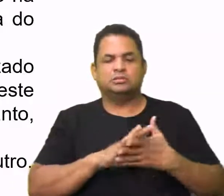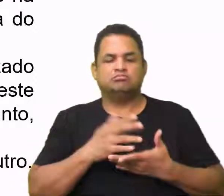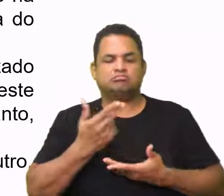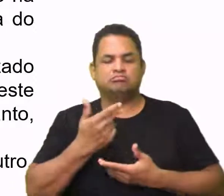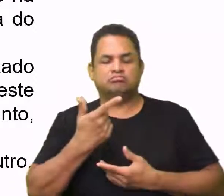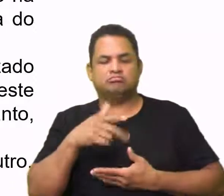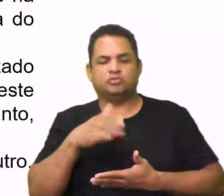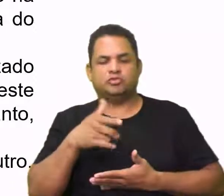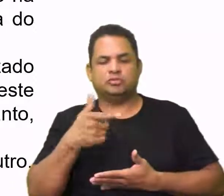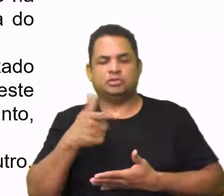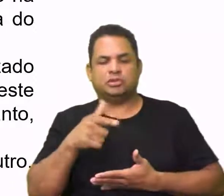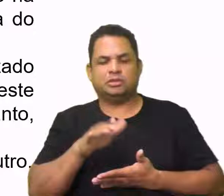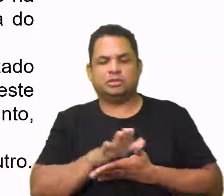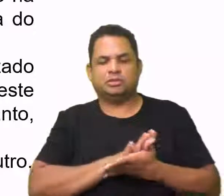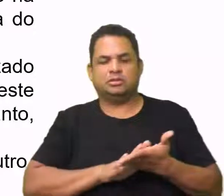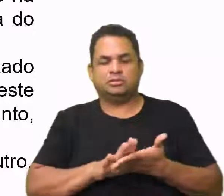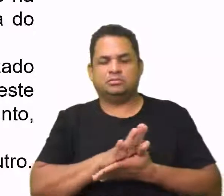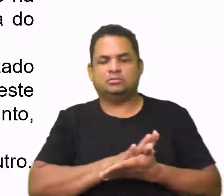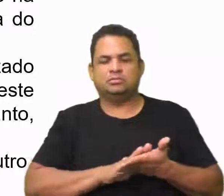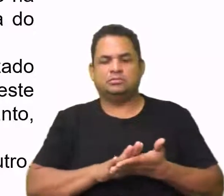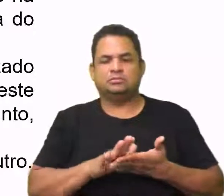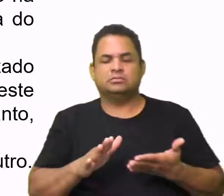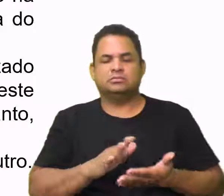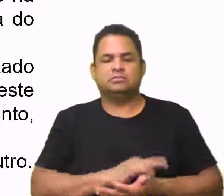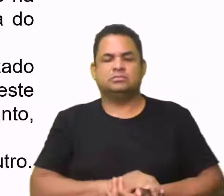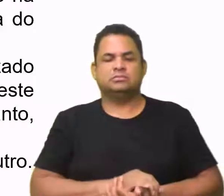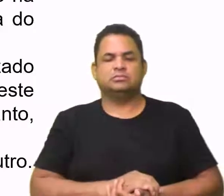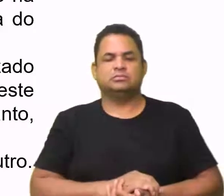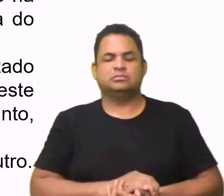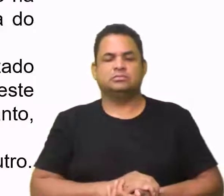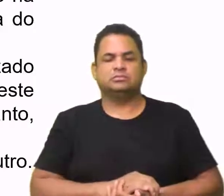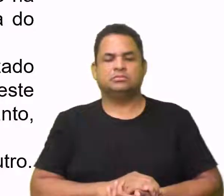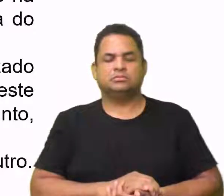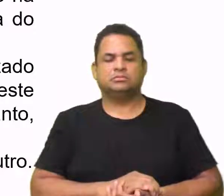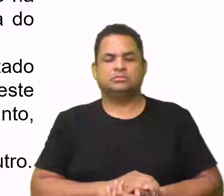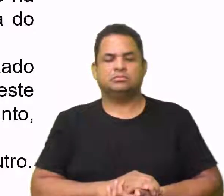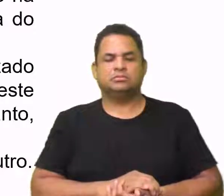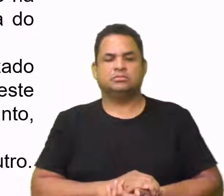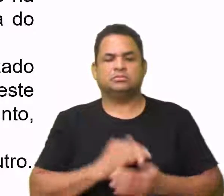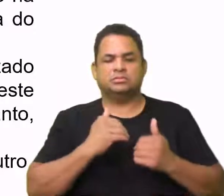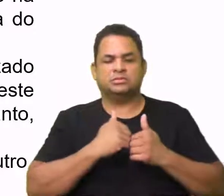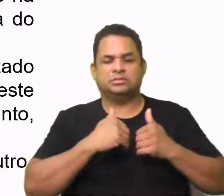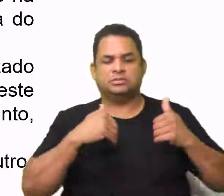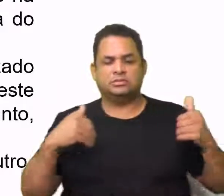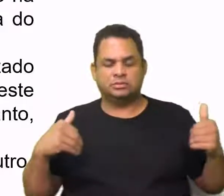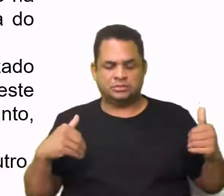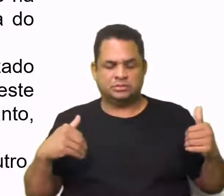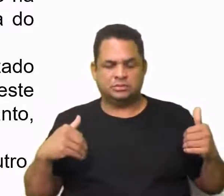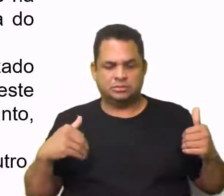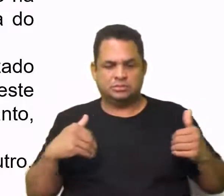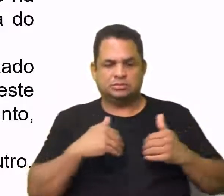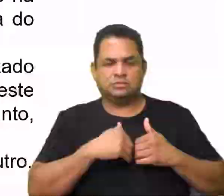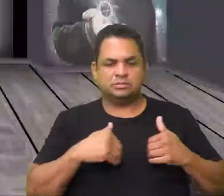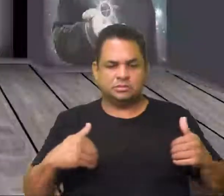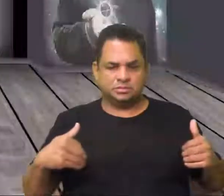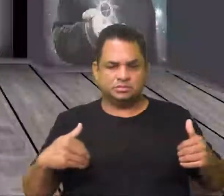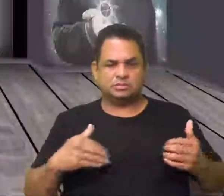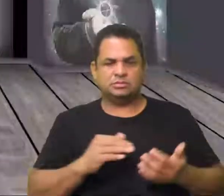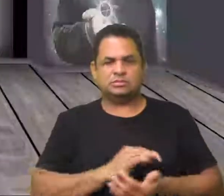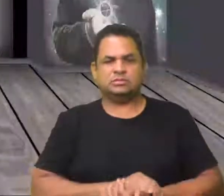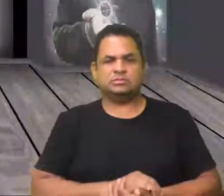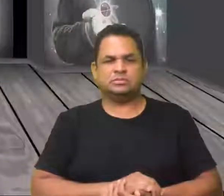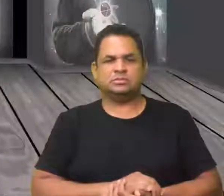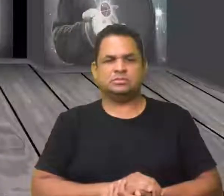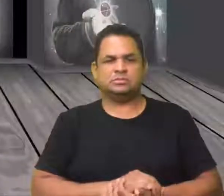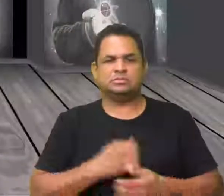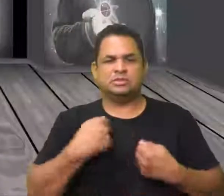corpos neutros, eles não têm cargas, né, Meg? Repelir, aí é que entra a situação, né, Décio? Porque pessoal, olha tem só. que ter